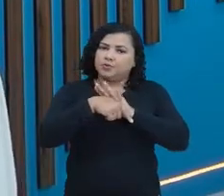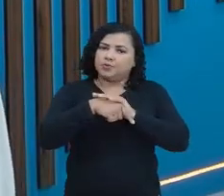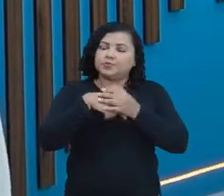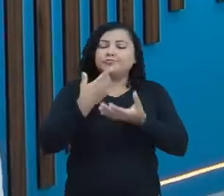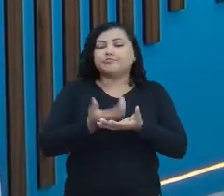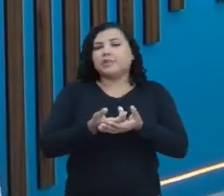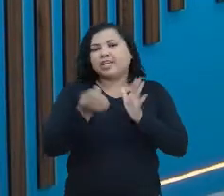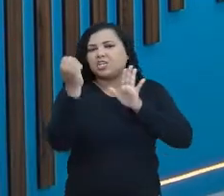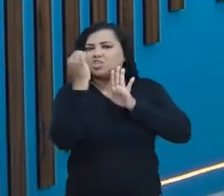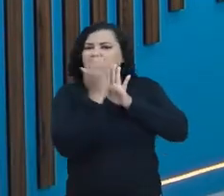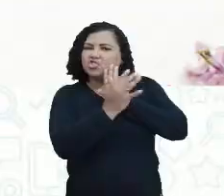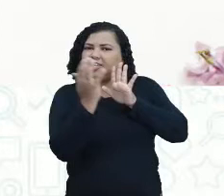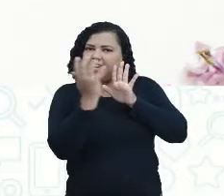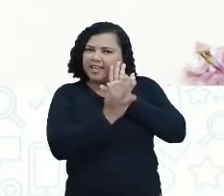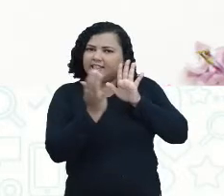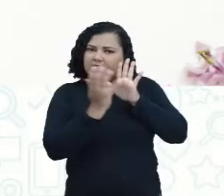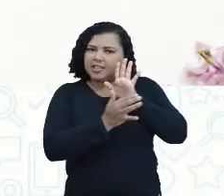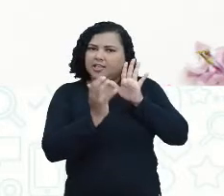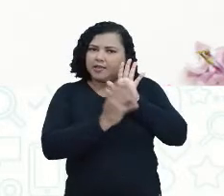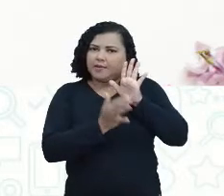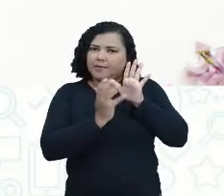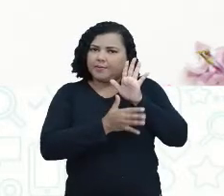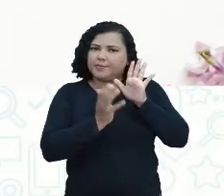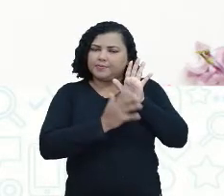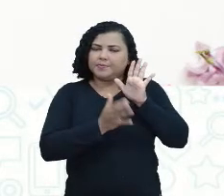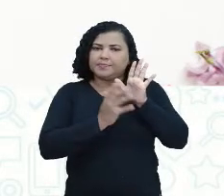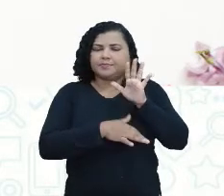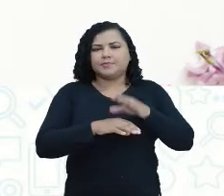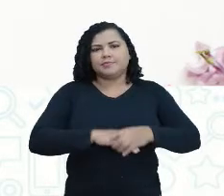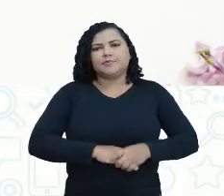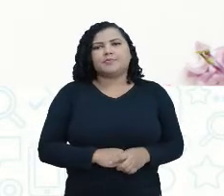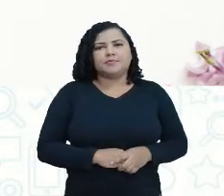originalmente escrito, né, já que o videochat é posterior,